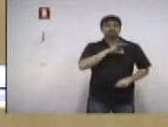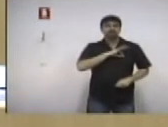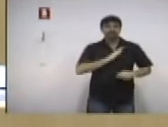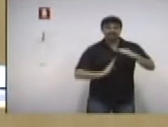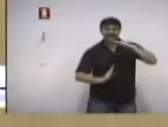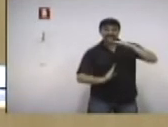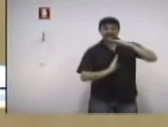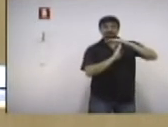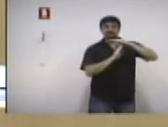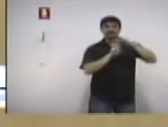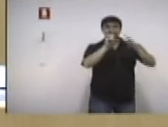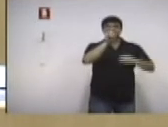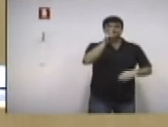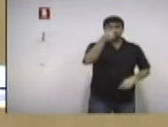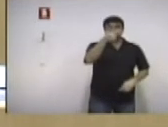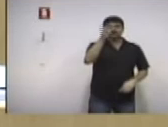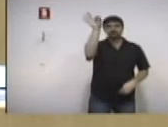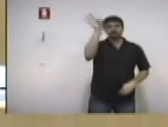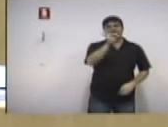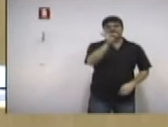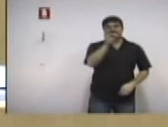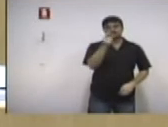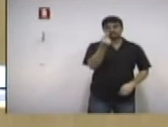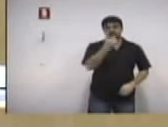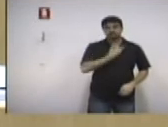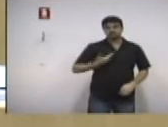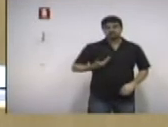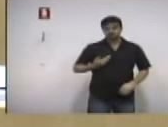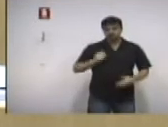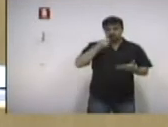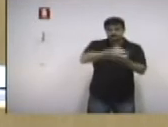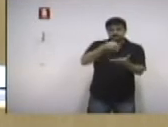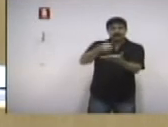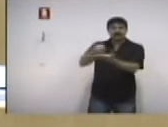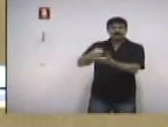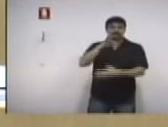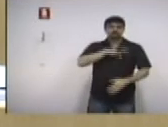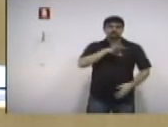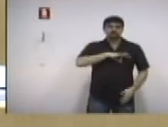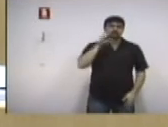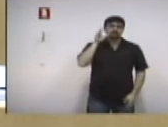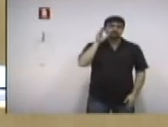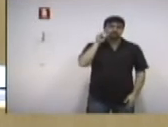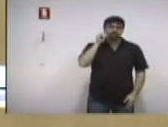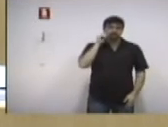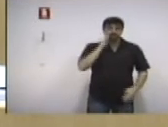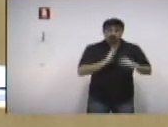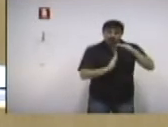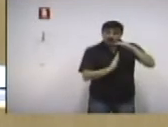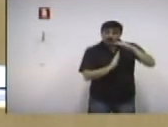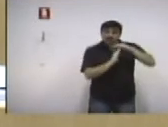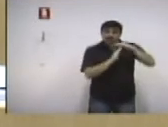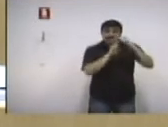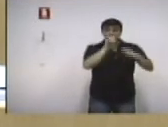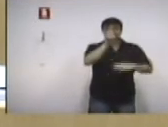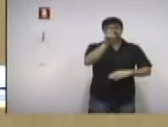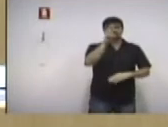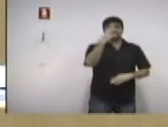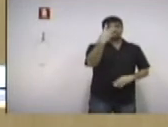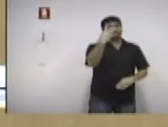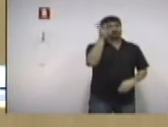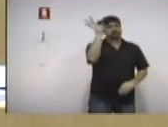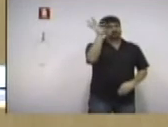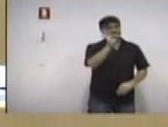teto de 52 por cento sendo que os 54 por cento é o admitido constitucionalmente